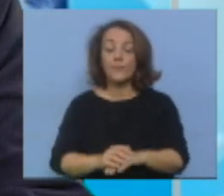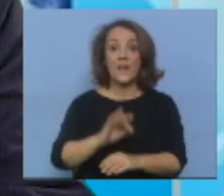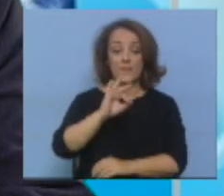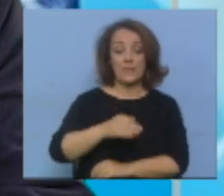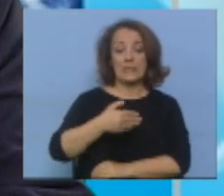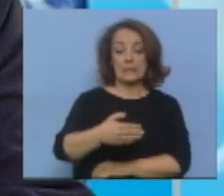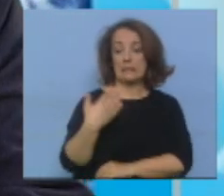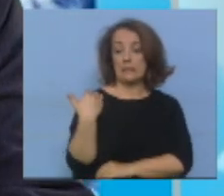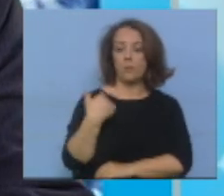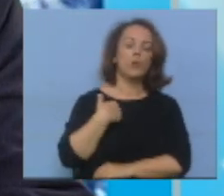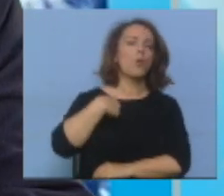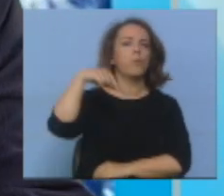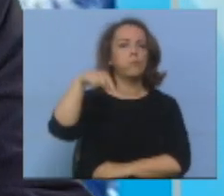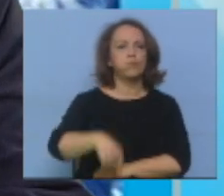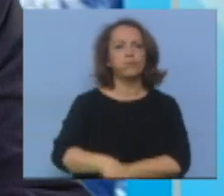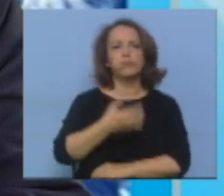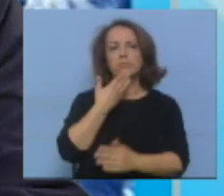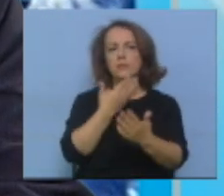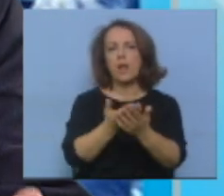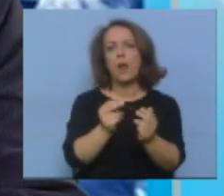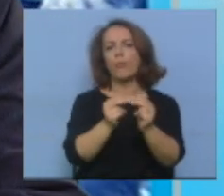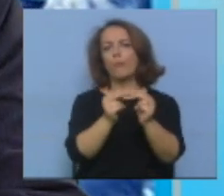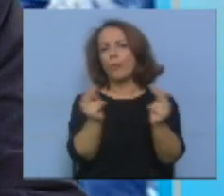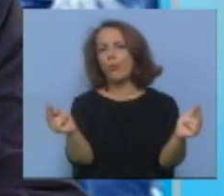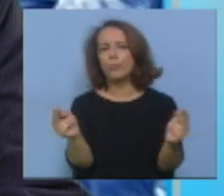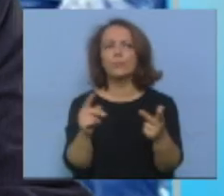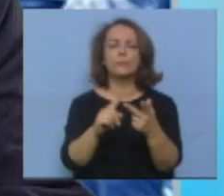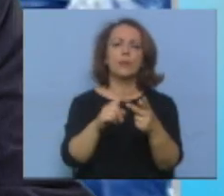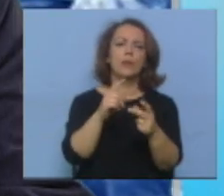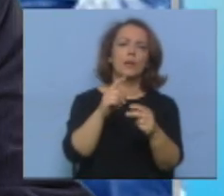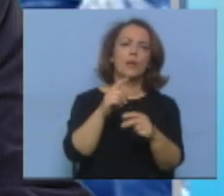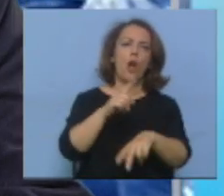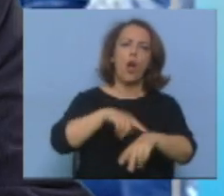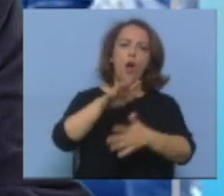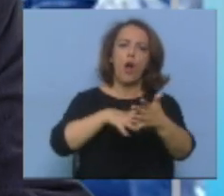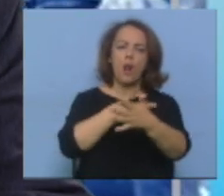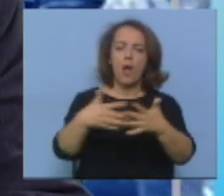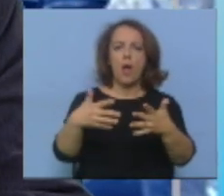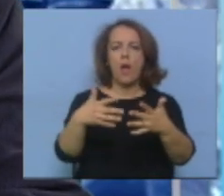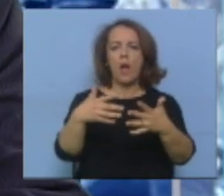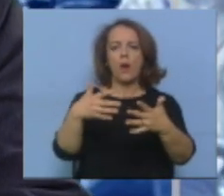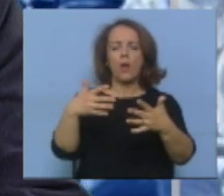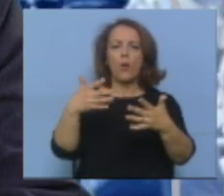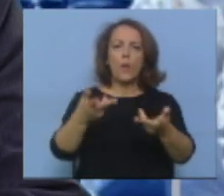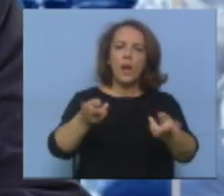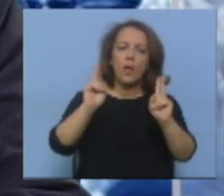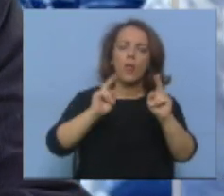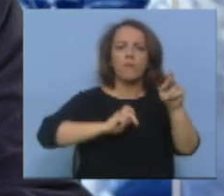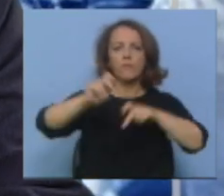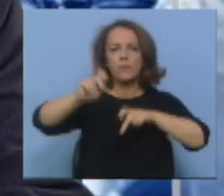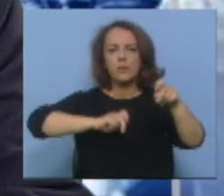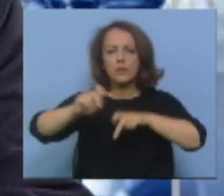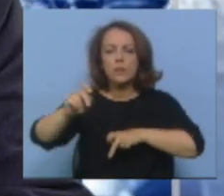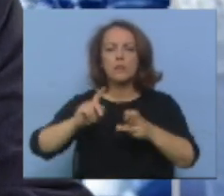dei tolerância de ponto, isenção de horário e até a garantia de que se alguém quisesse